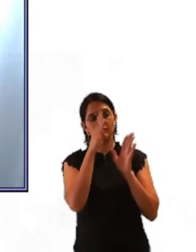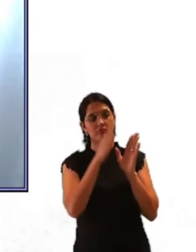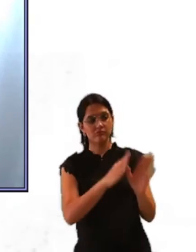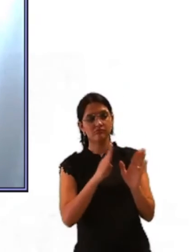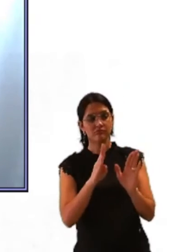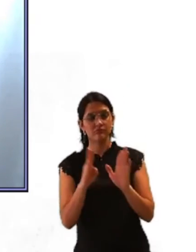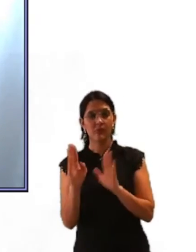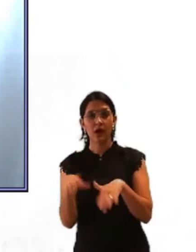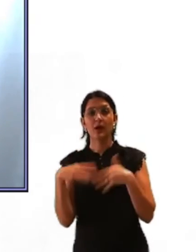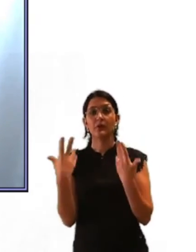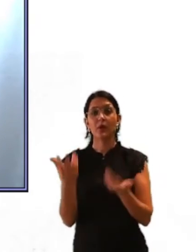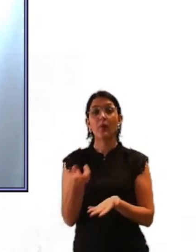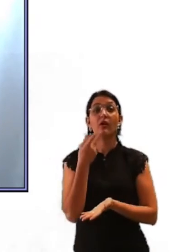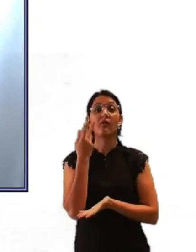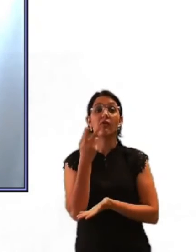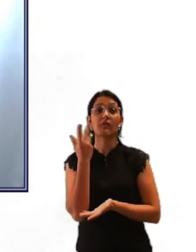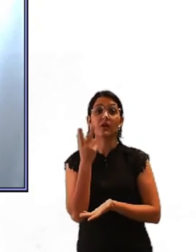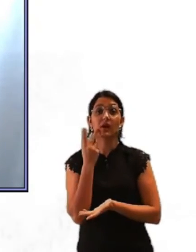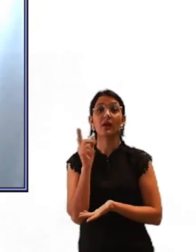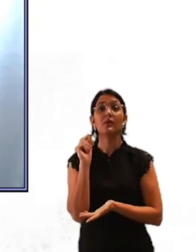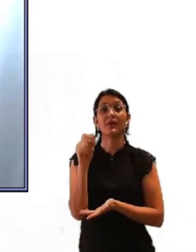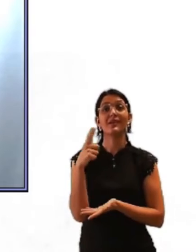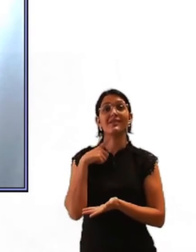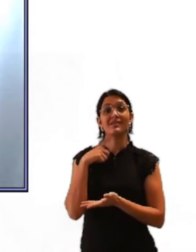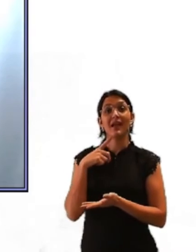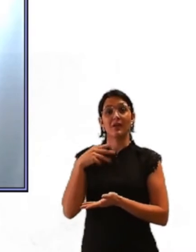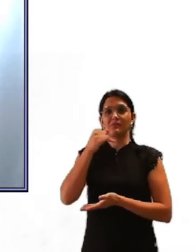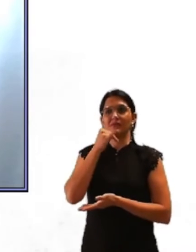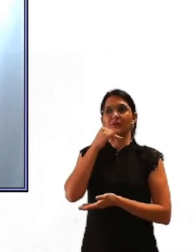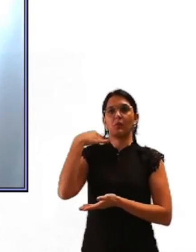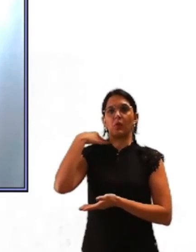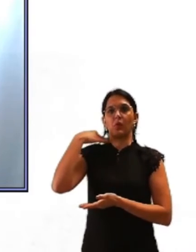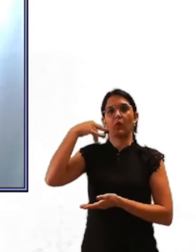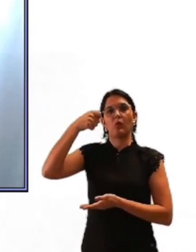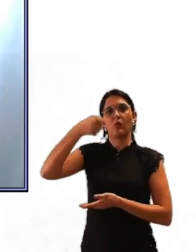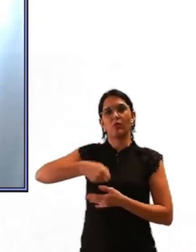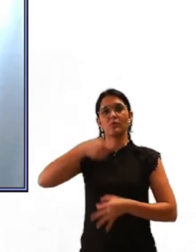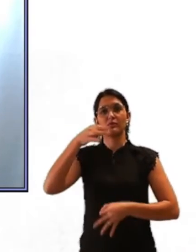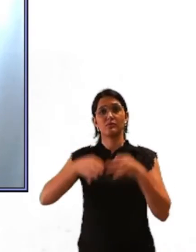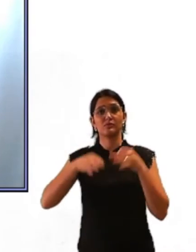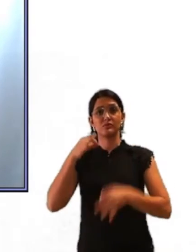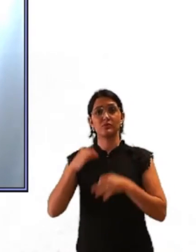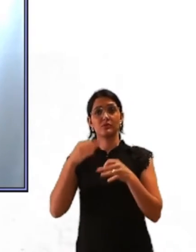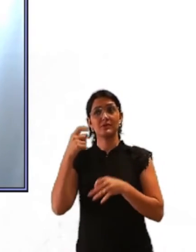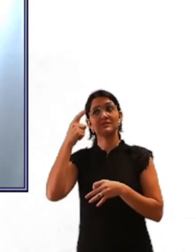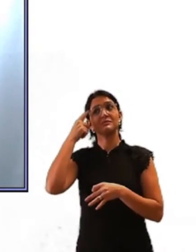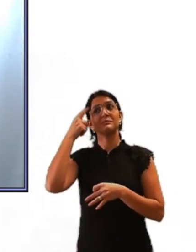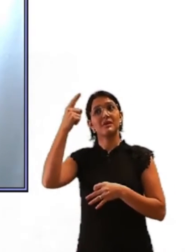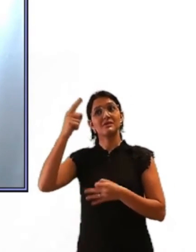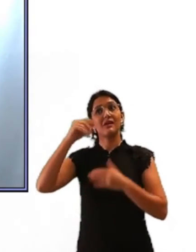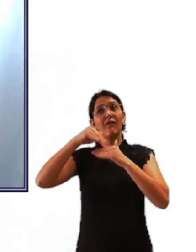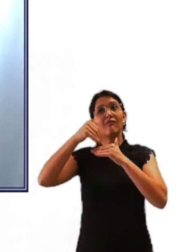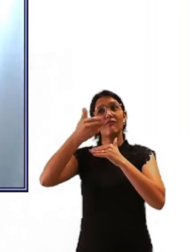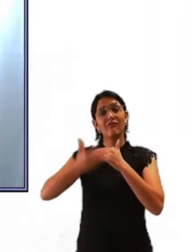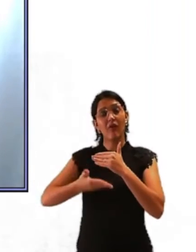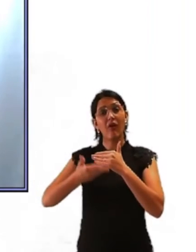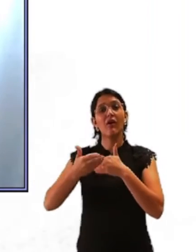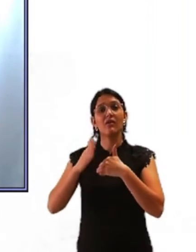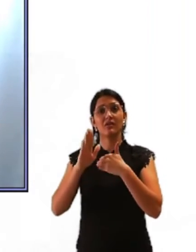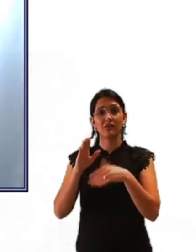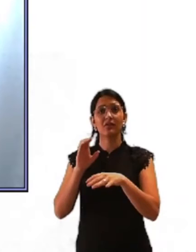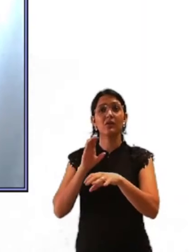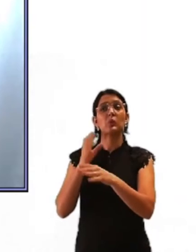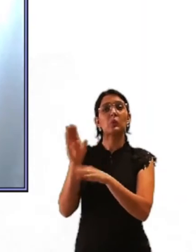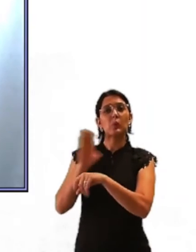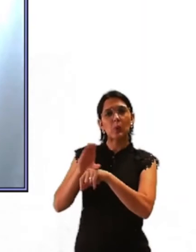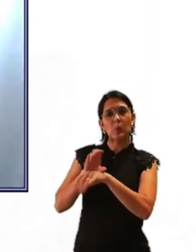formação interdisciplinar do magistrado é muito relevante, né? Ela é essencial no meu ponto